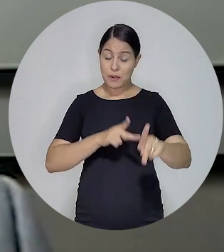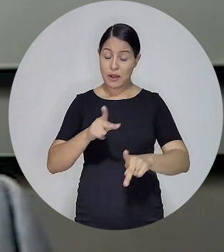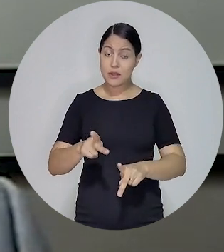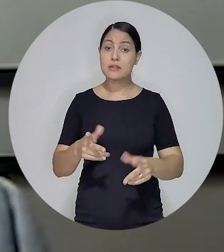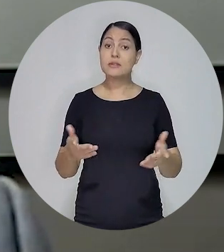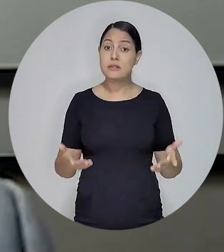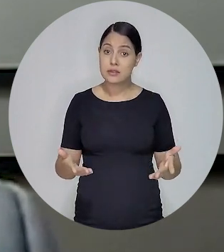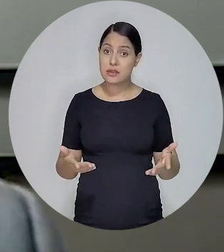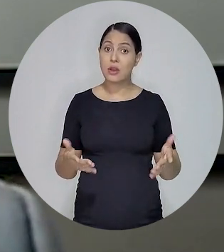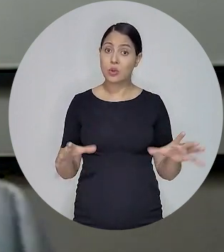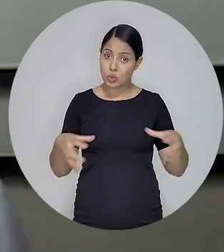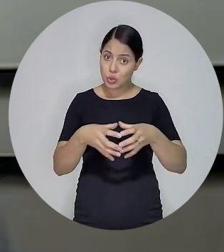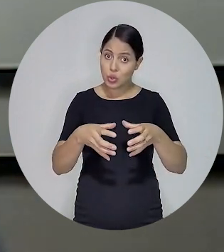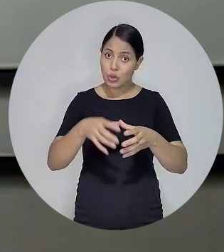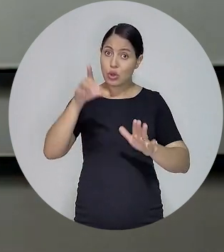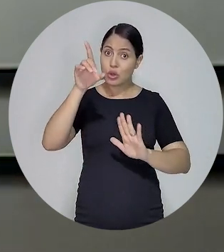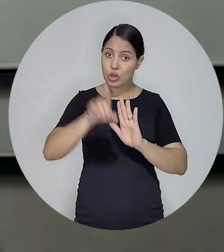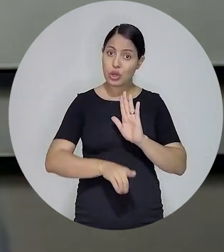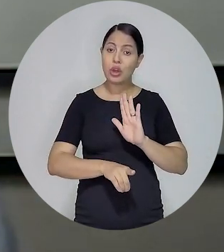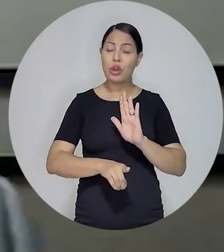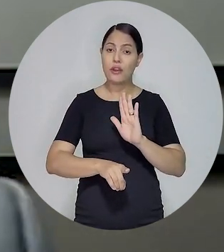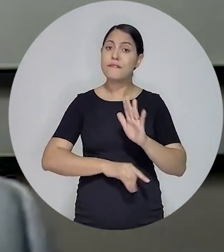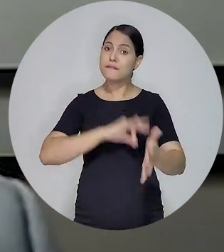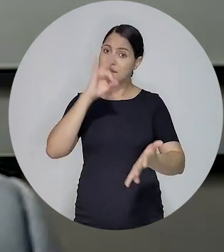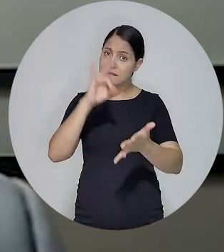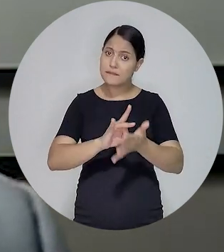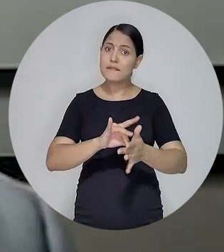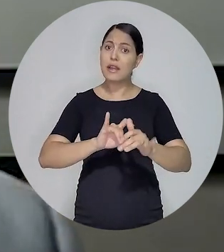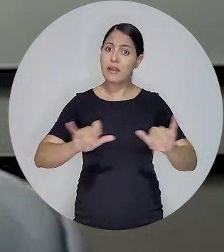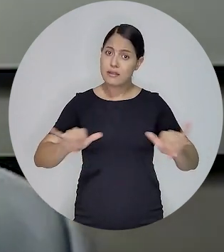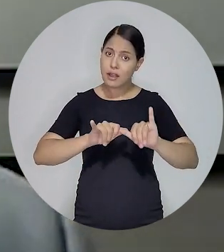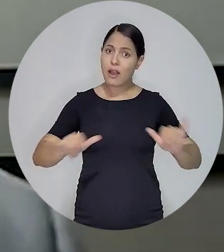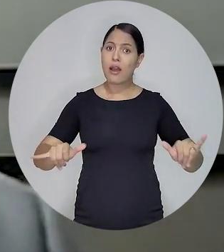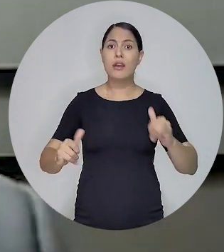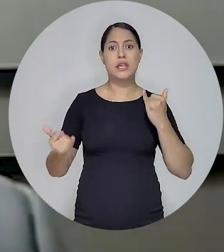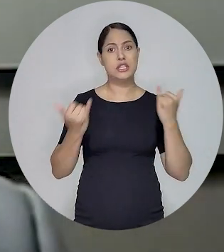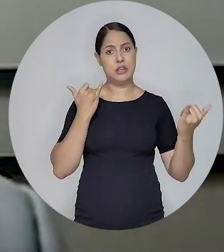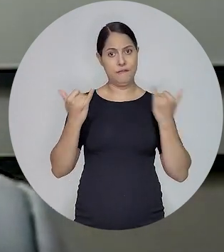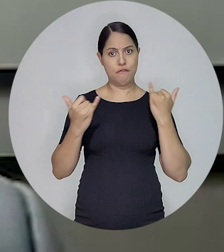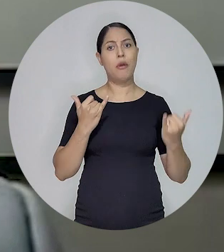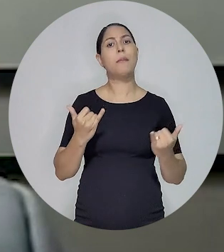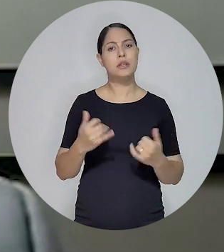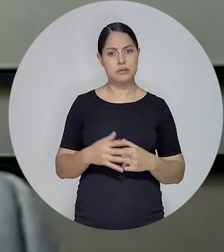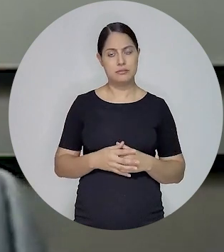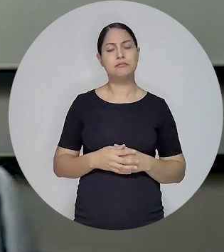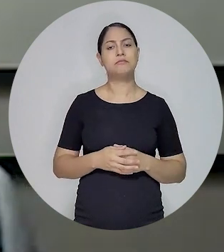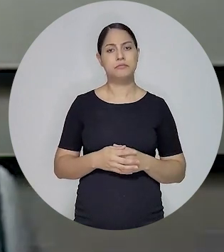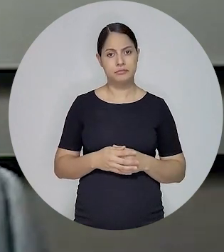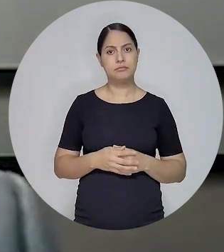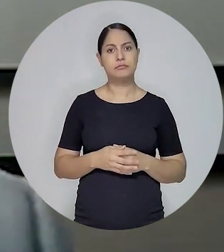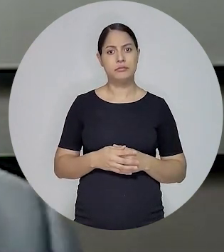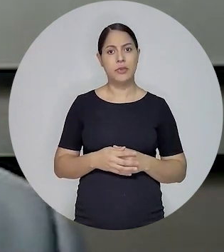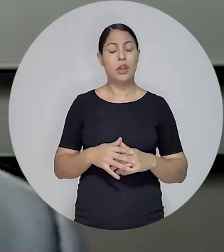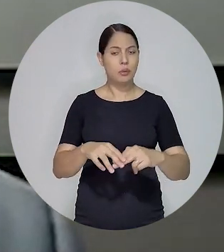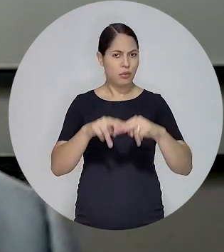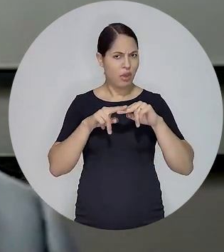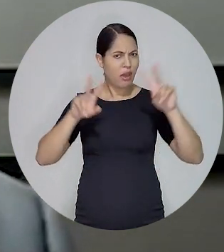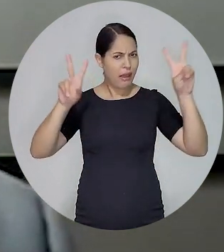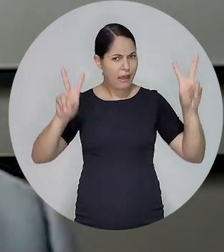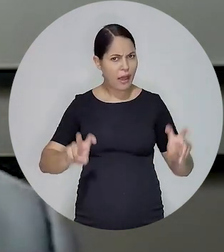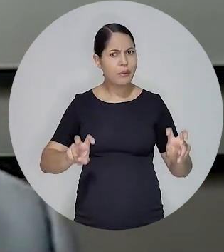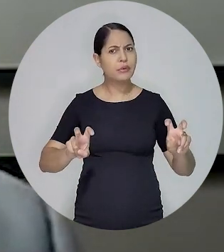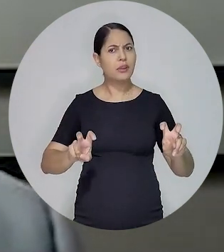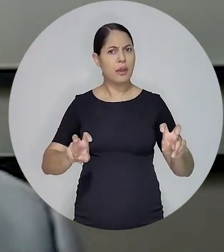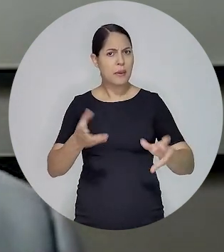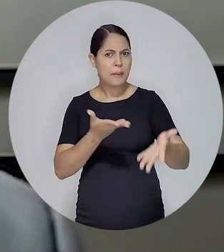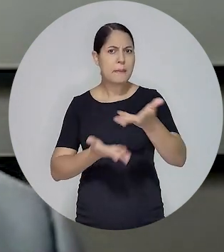né, da população, dos operadores do direito, né, de preservar a verdade nas informações que circulam, né?